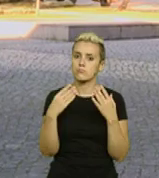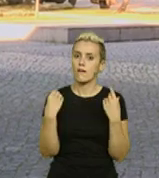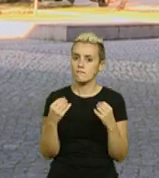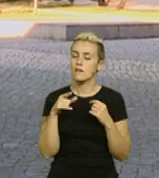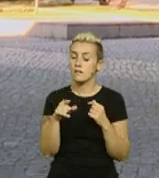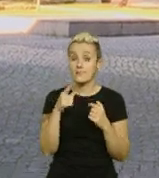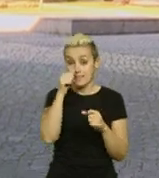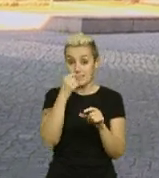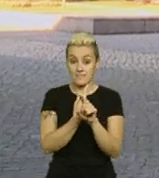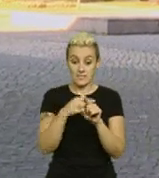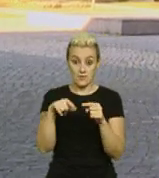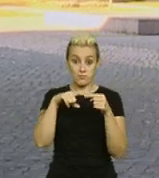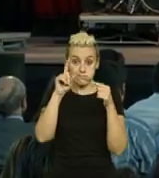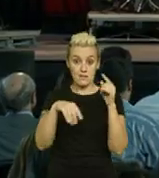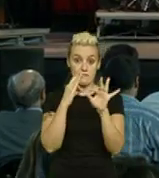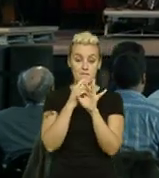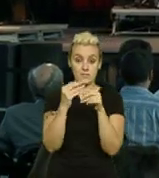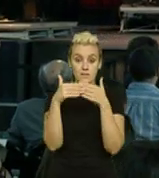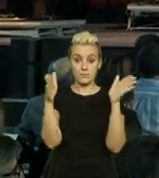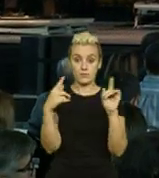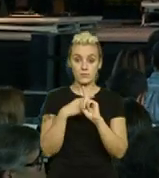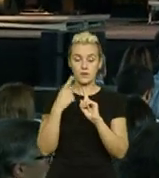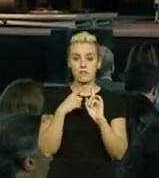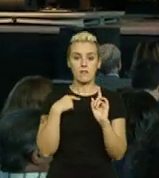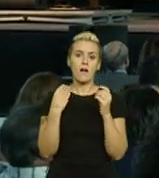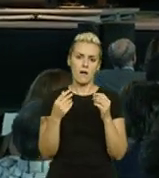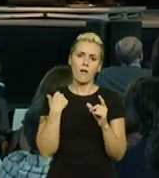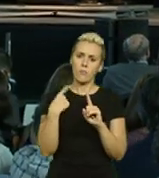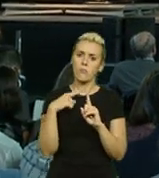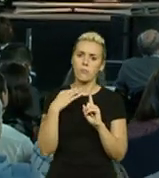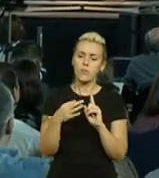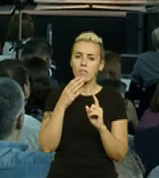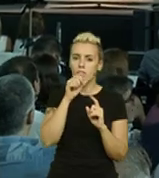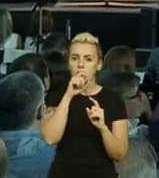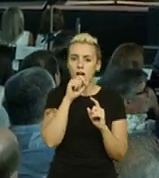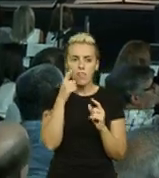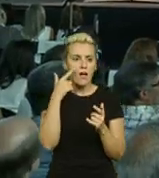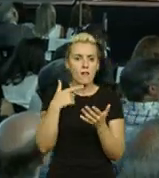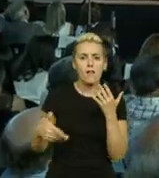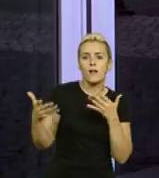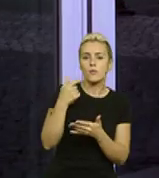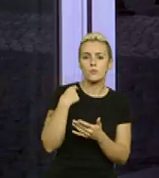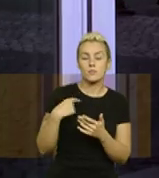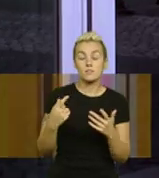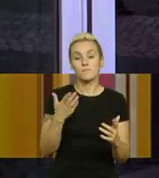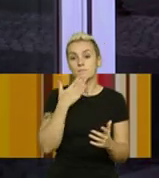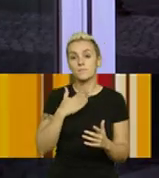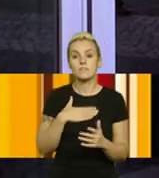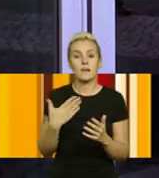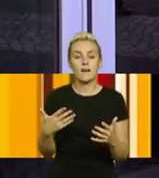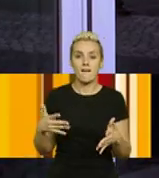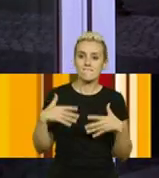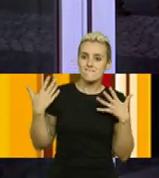nisto e esta actividade 2 a 1 na abertura foi é muito bom para todos podemos conhecer todos os cursos além da